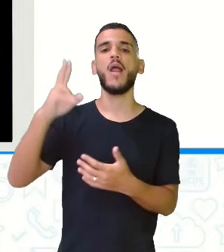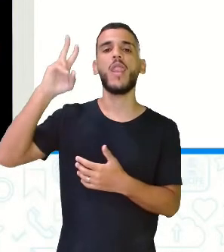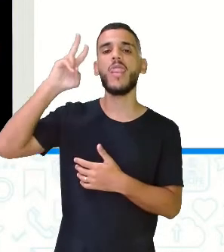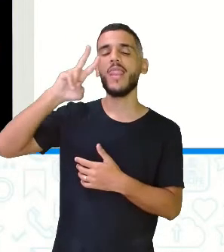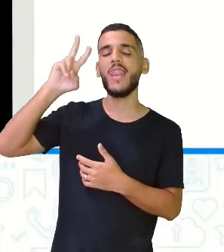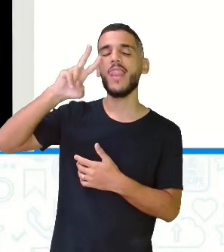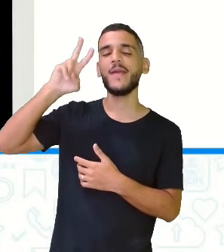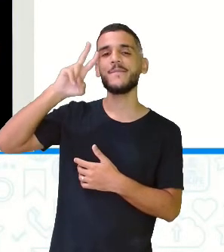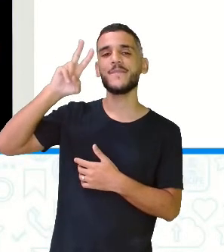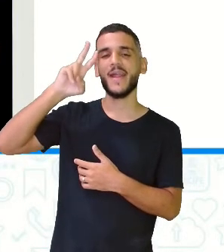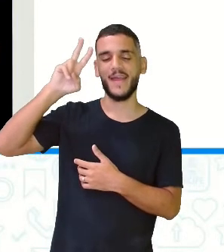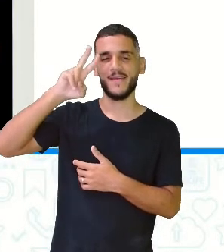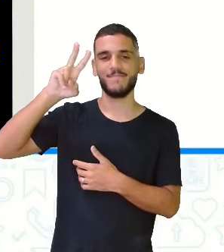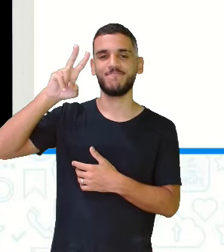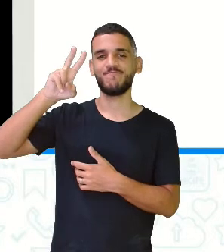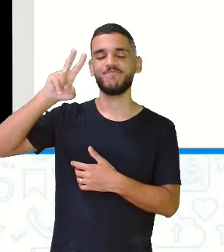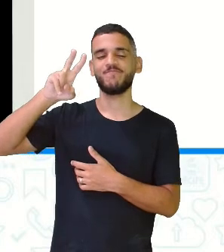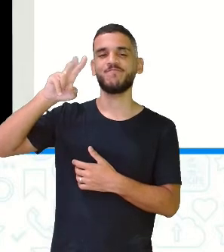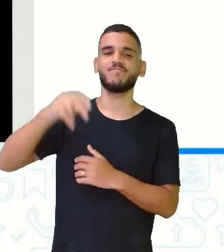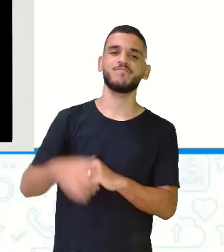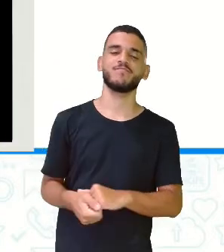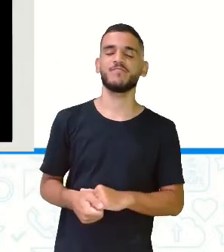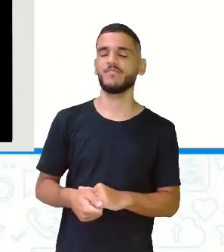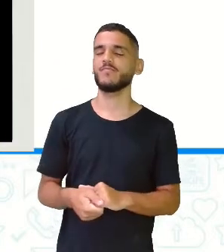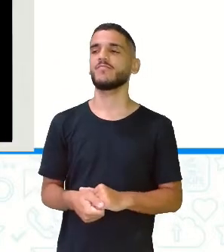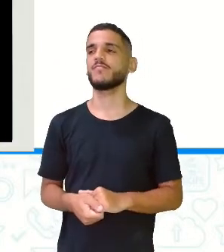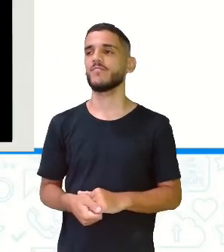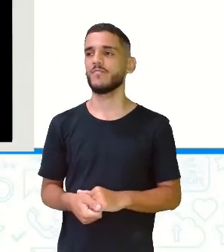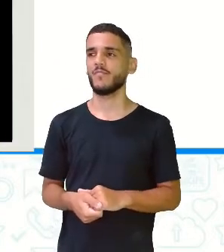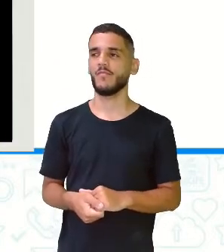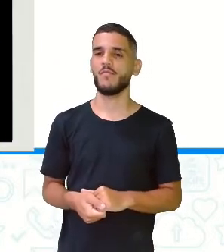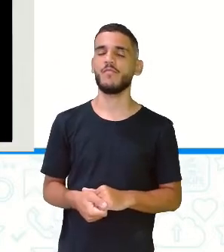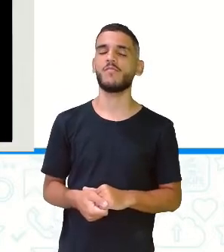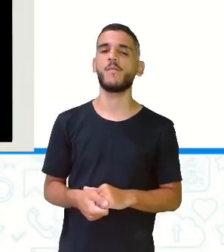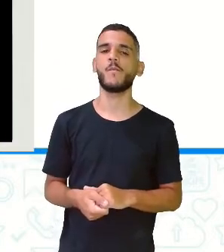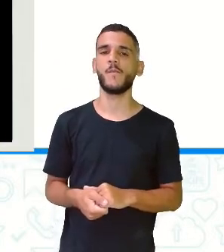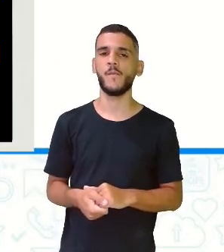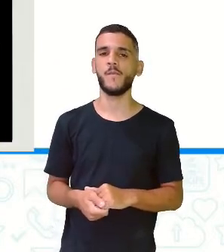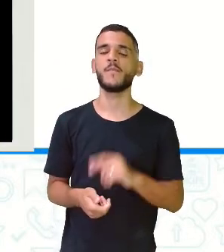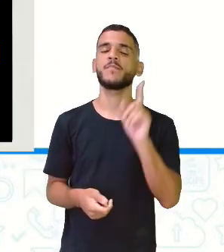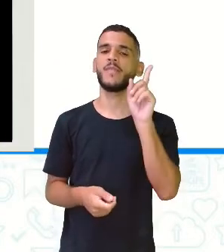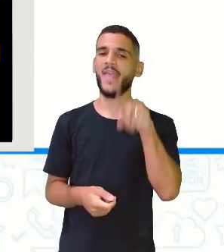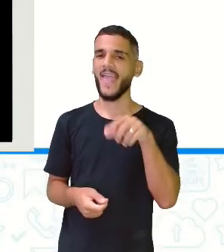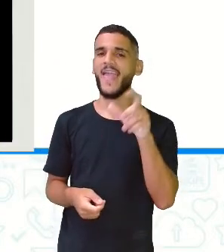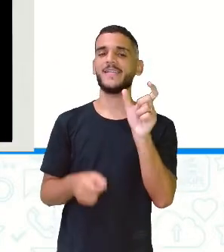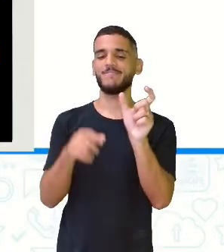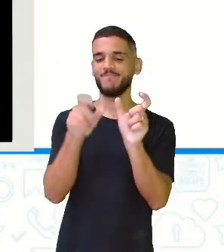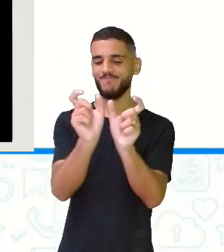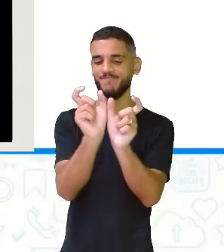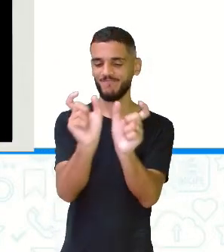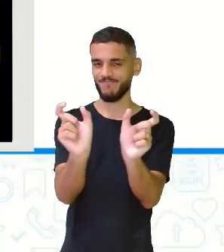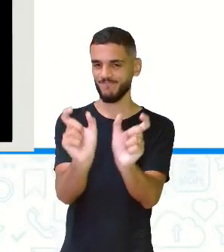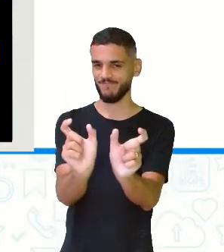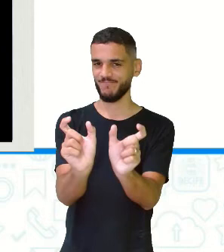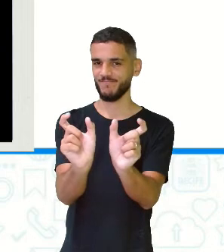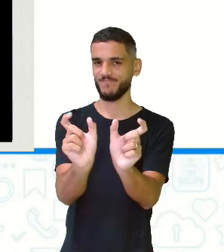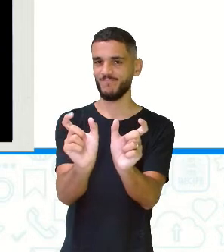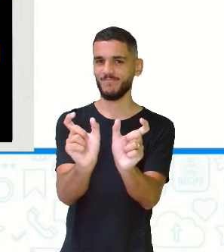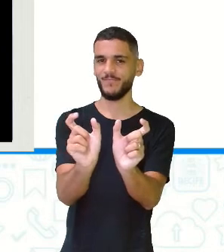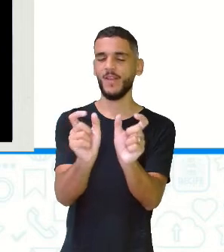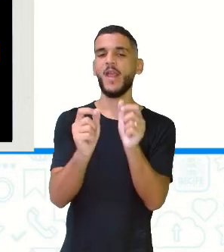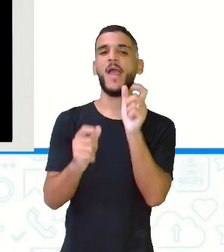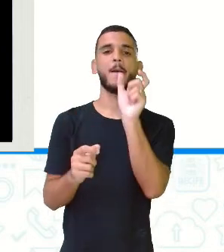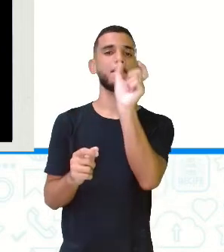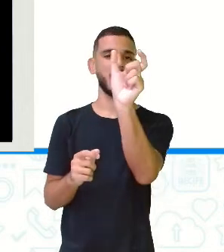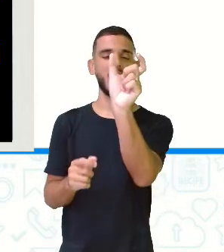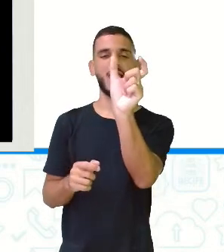Viu, Salomão? Lembrem-se de lembrar que a palavra lembrança é derivada. E a palavra lembrar é